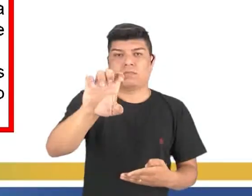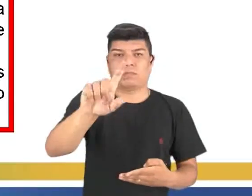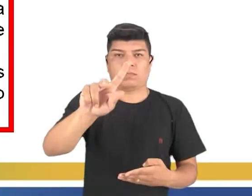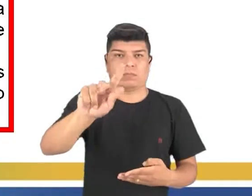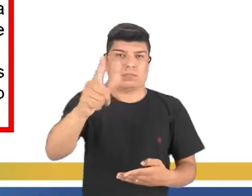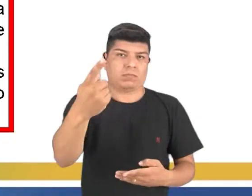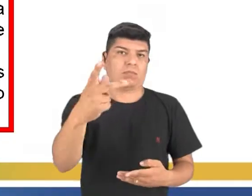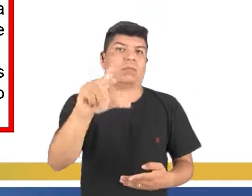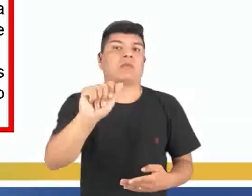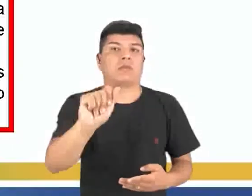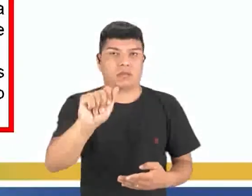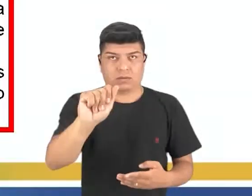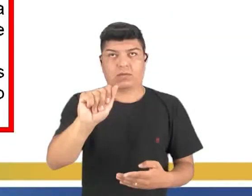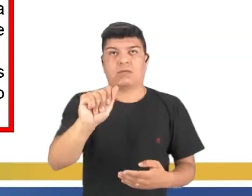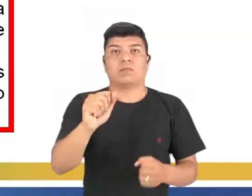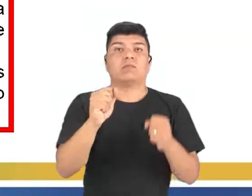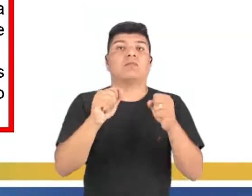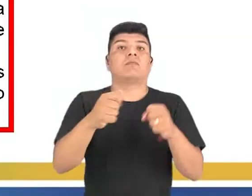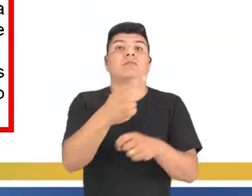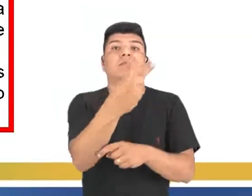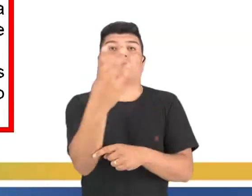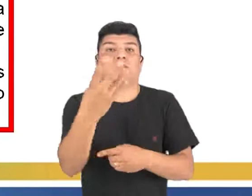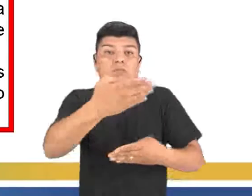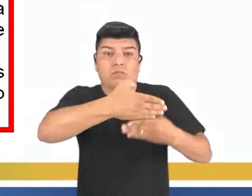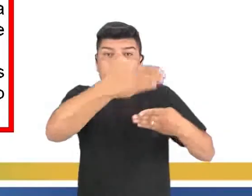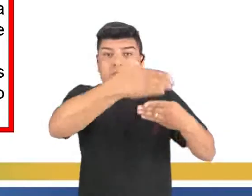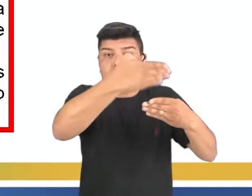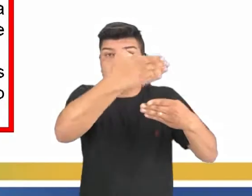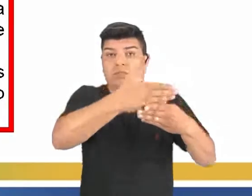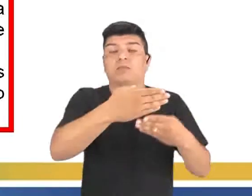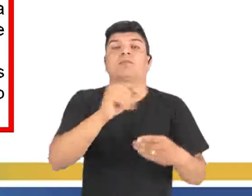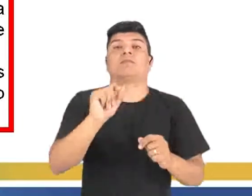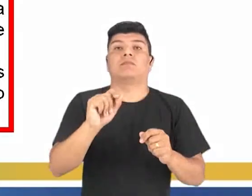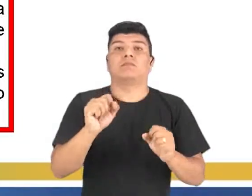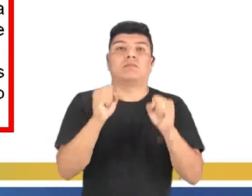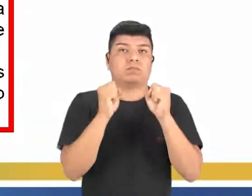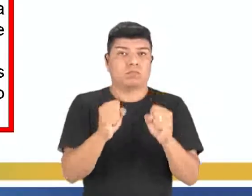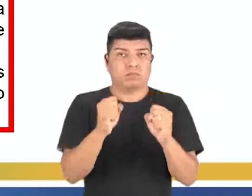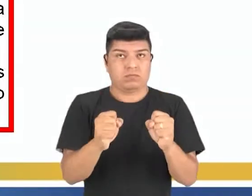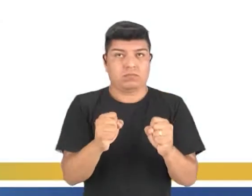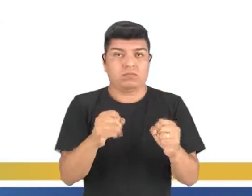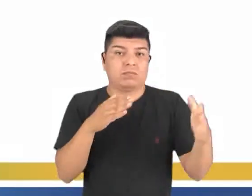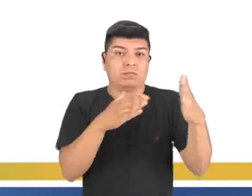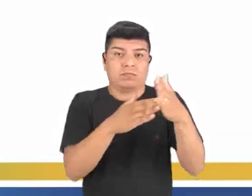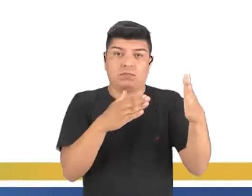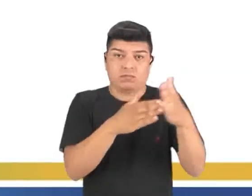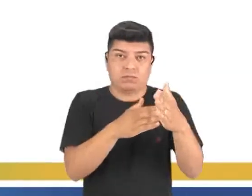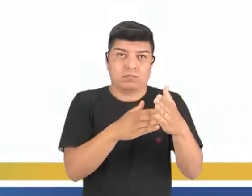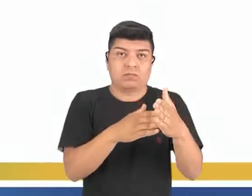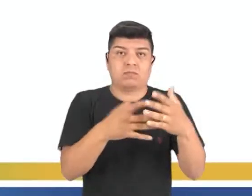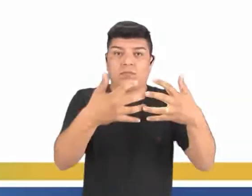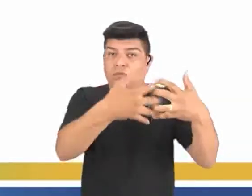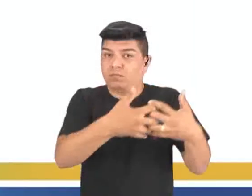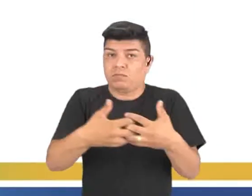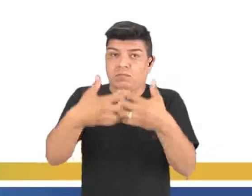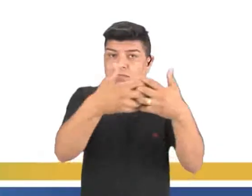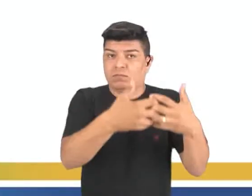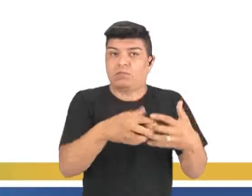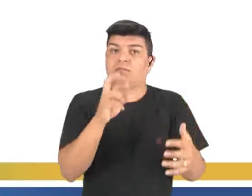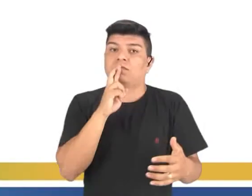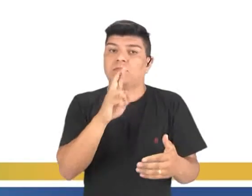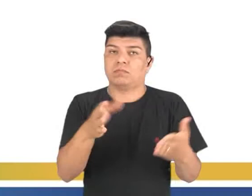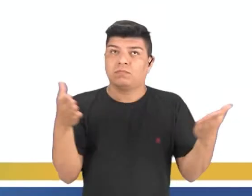ser acrescentados à carga de modo a não ultrapassar a carga máxima do caminhão? Então, vamos lá para resolver